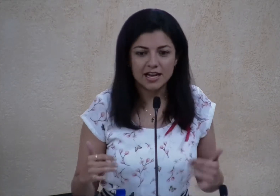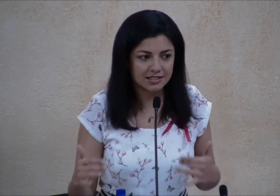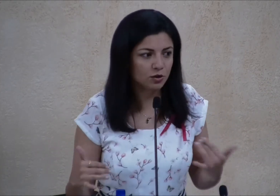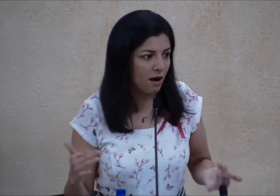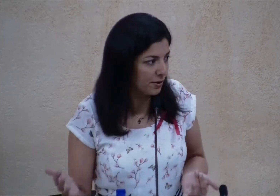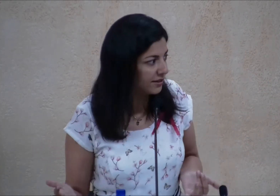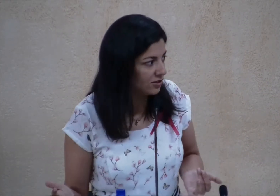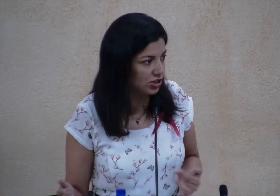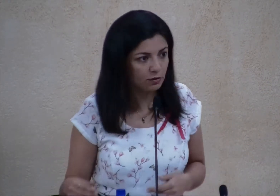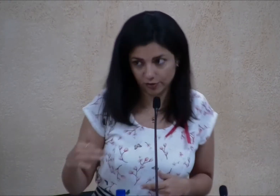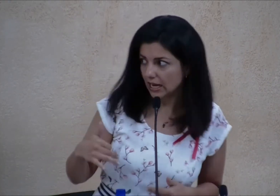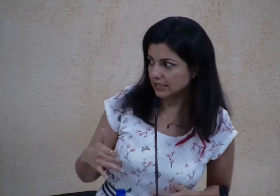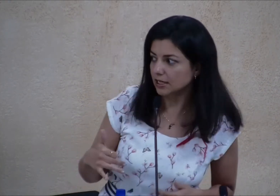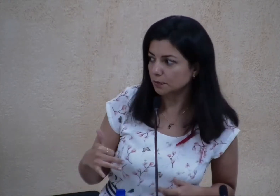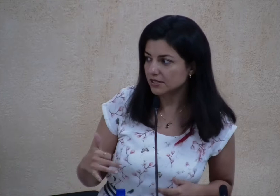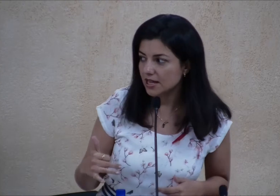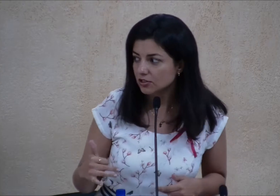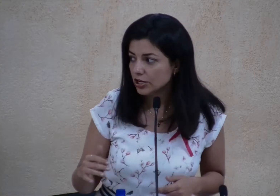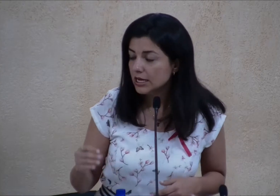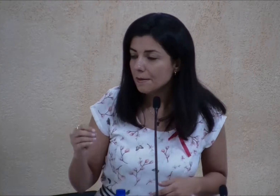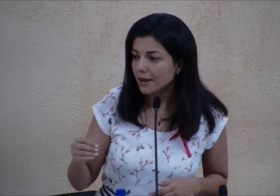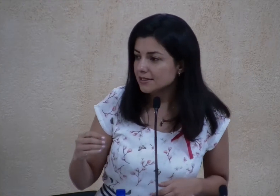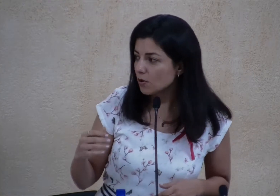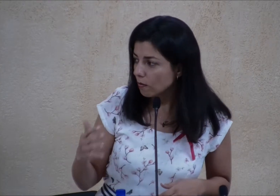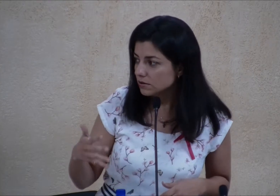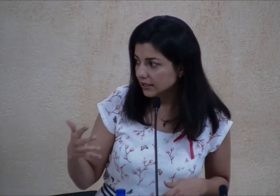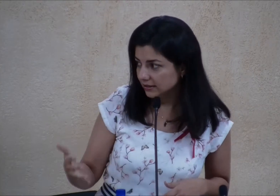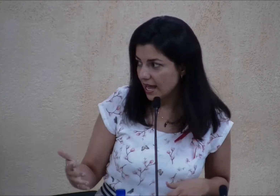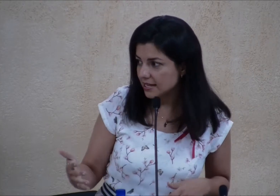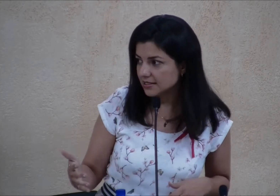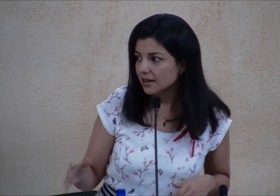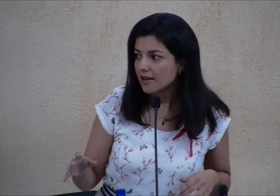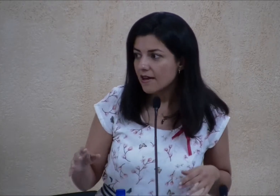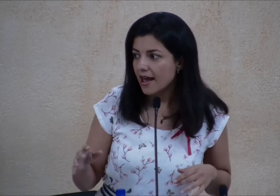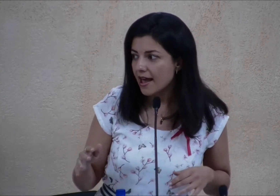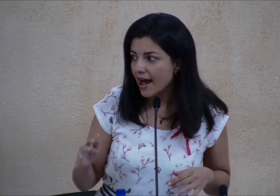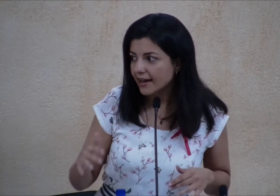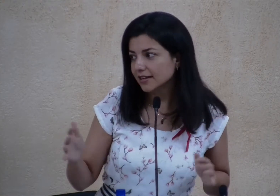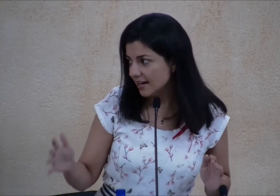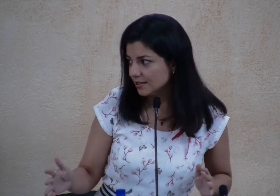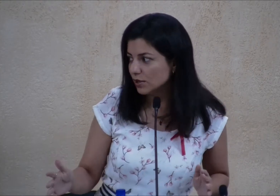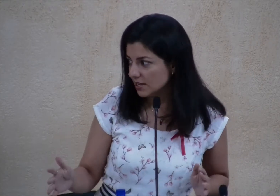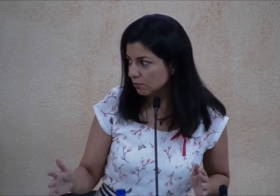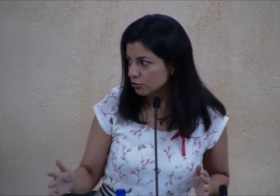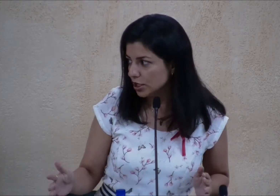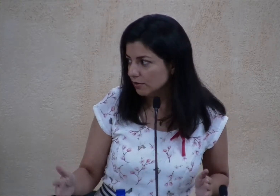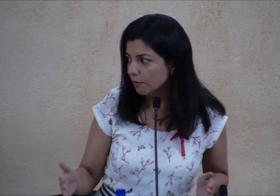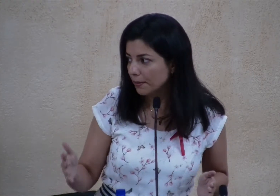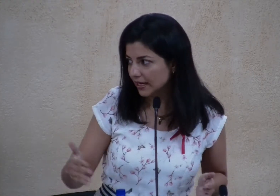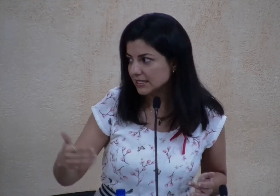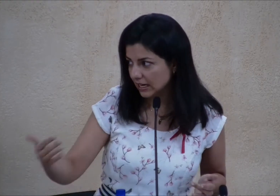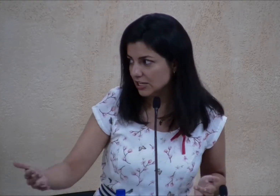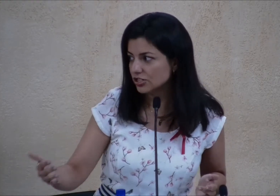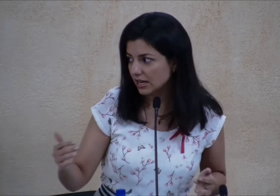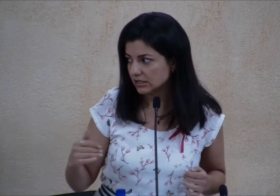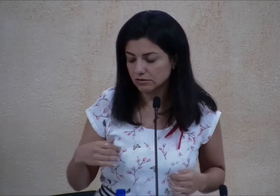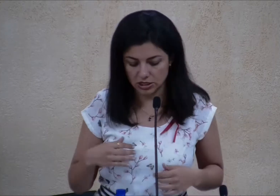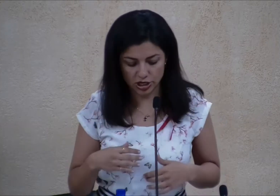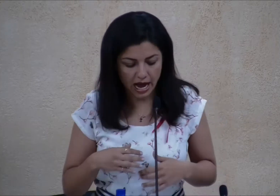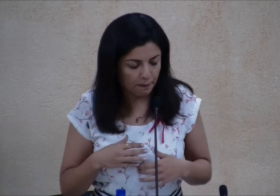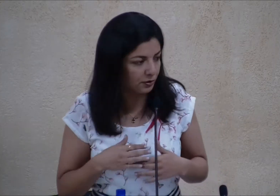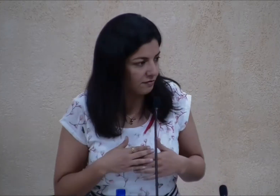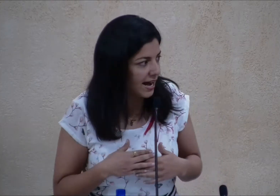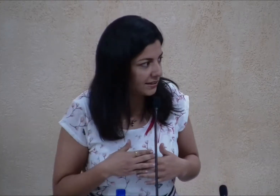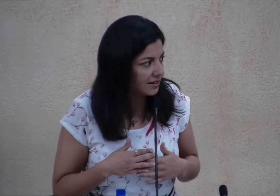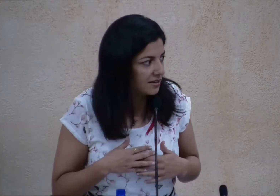Creio que tenha sido mal-entendido, finalizando, presidente, mas com certeza há interesse do Executivo para que essa legislação